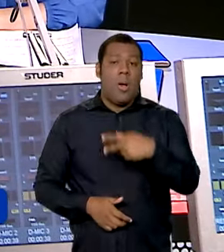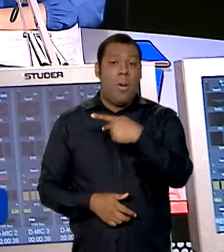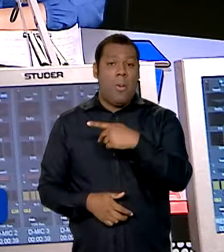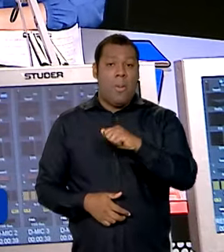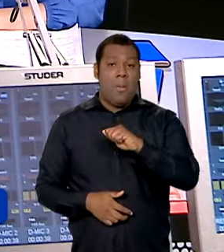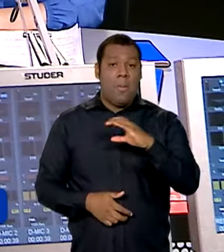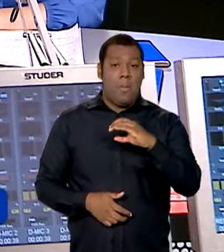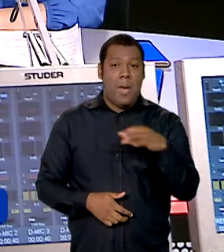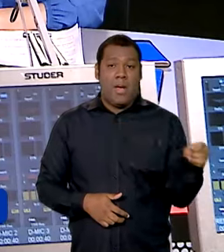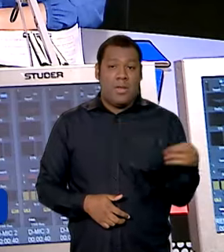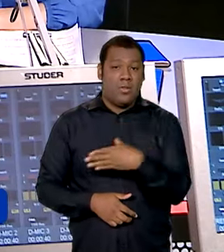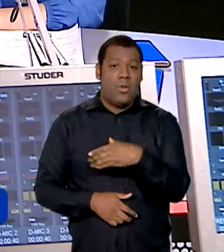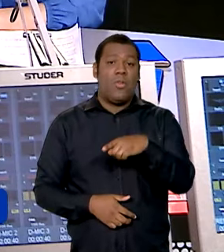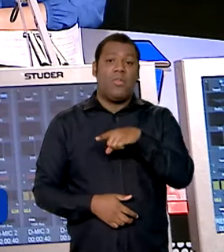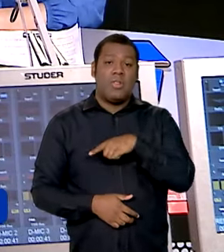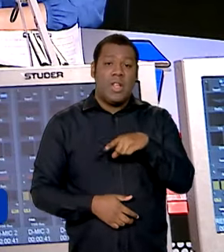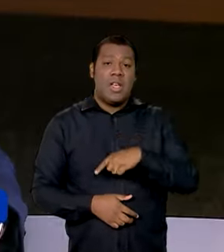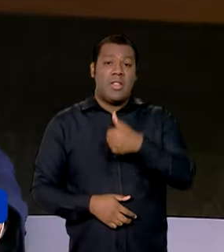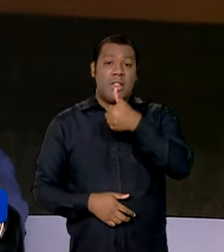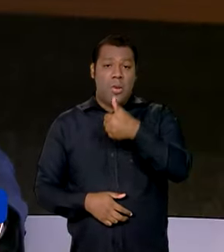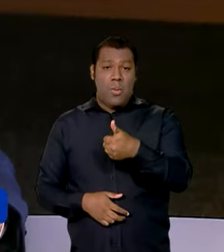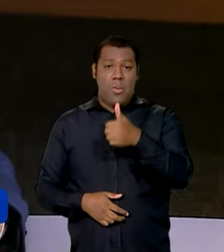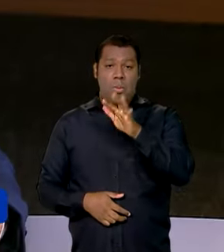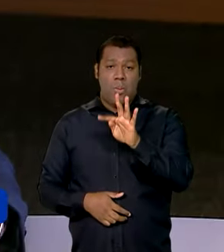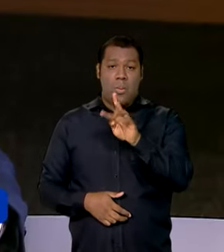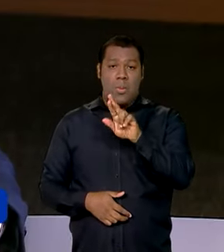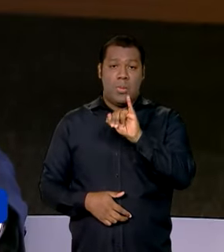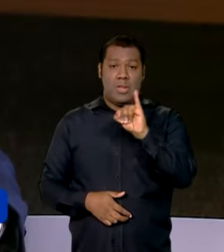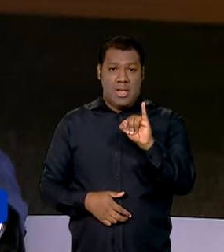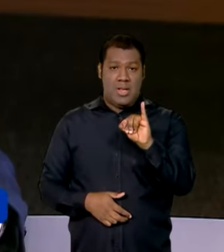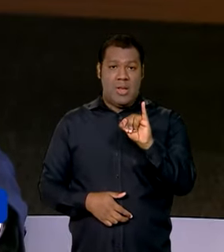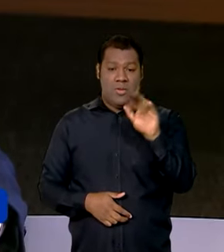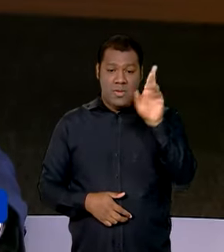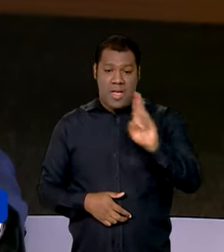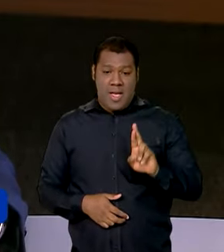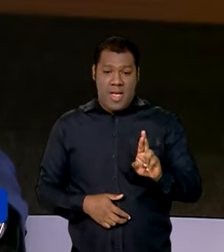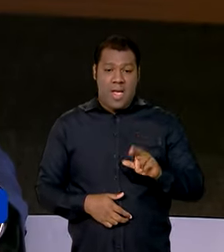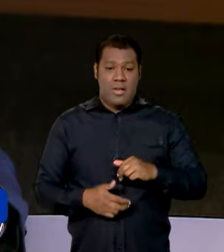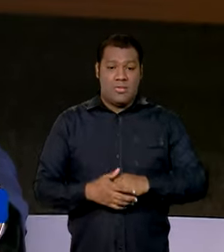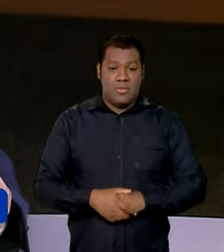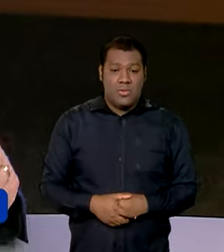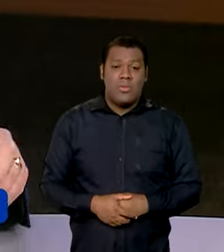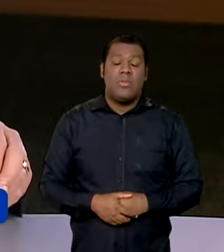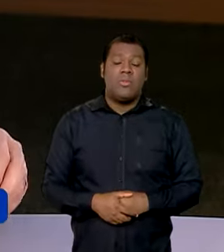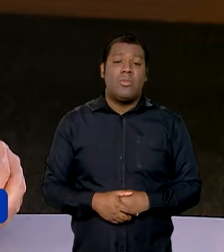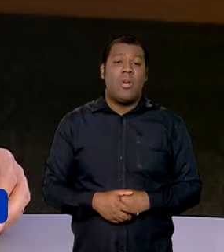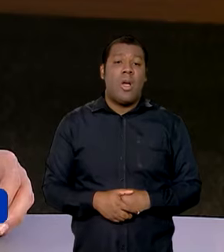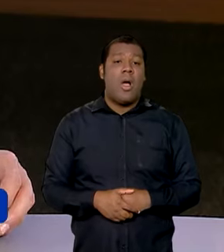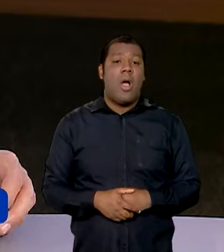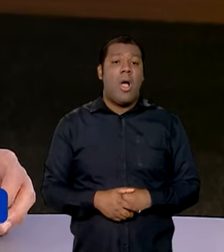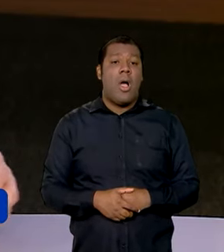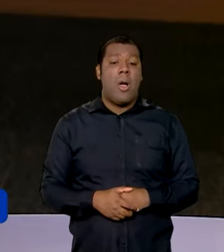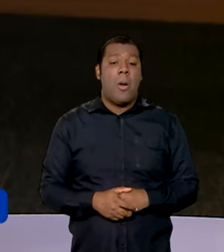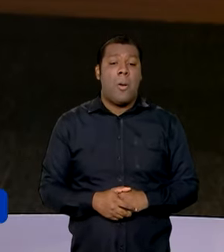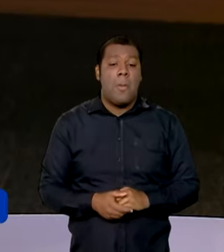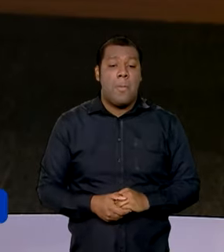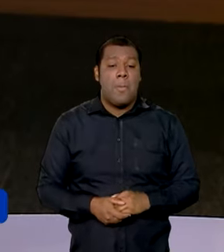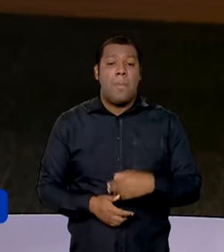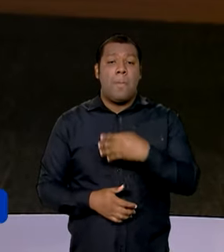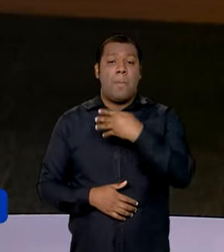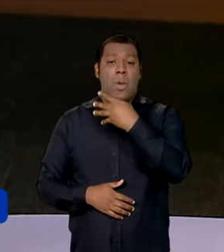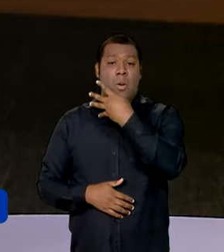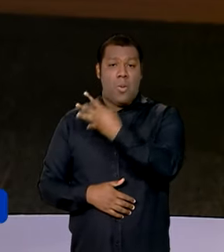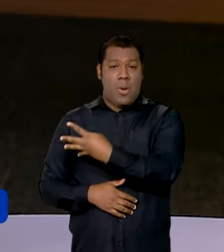trilhão 700 e bilhões deais dos quais 4 400 eh